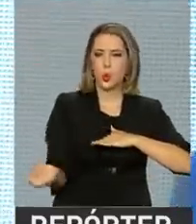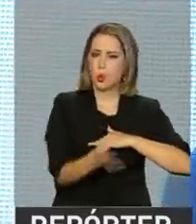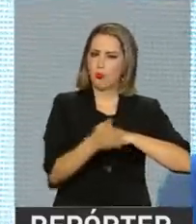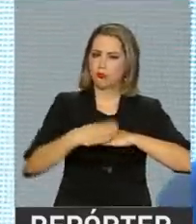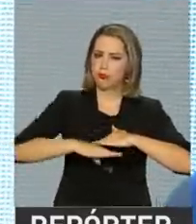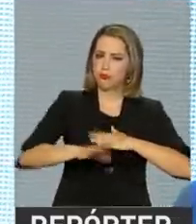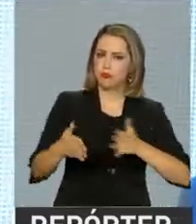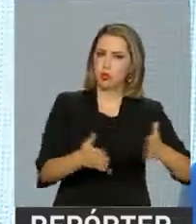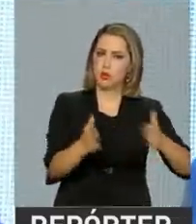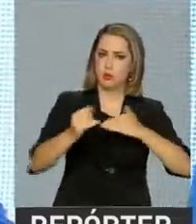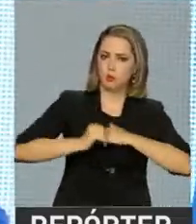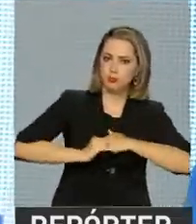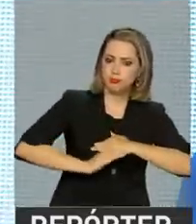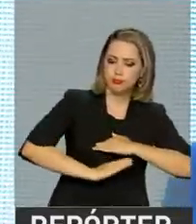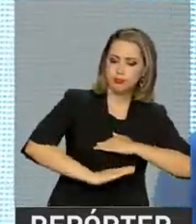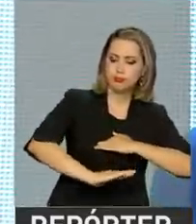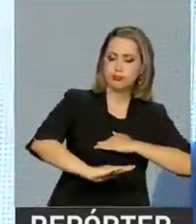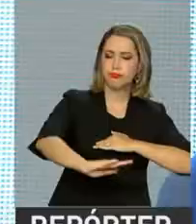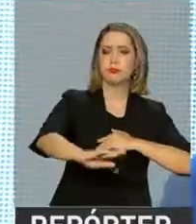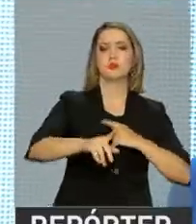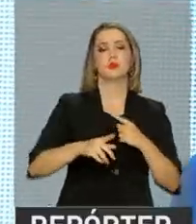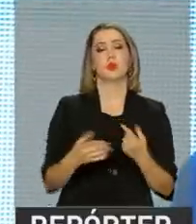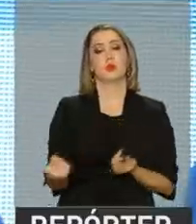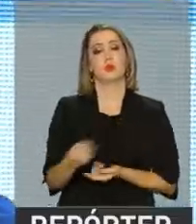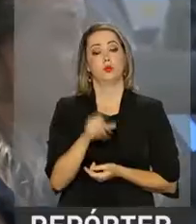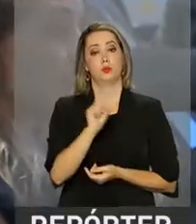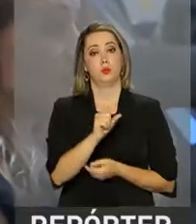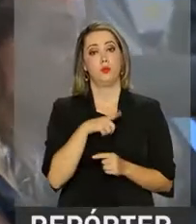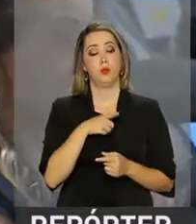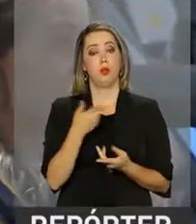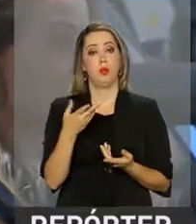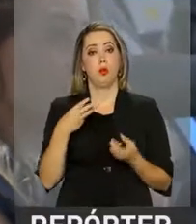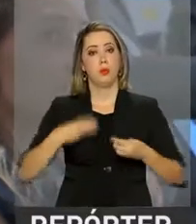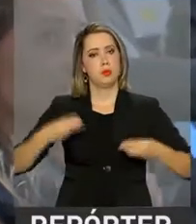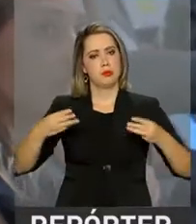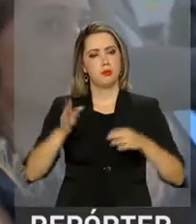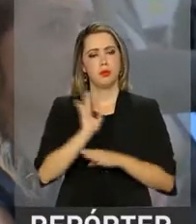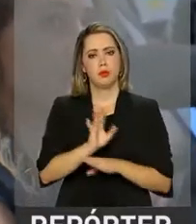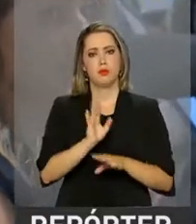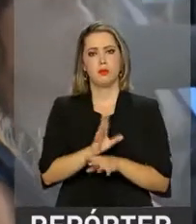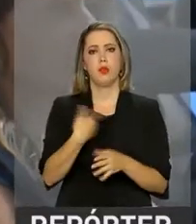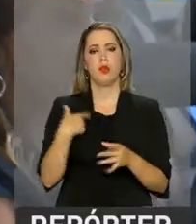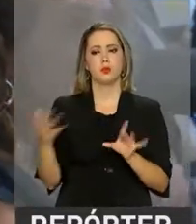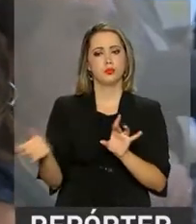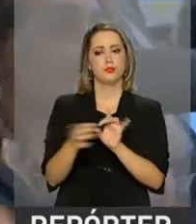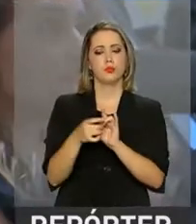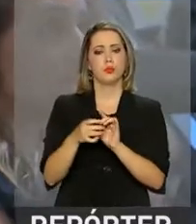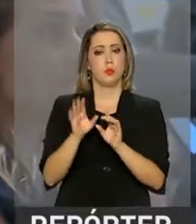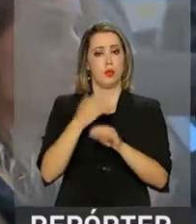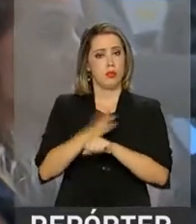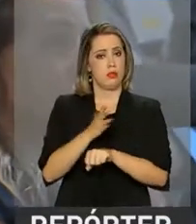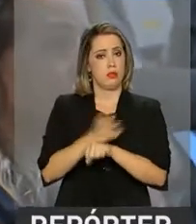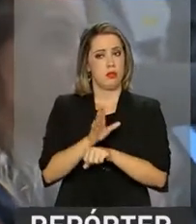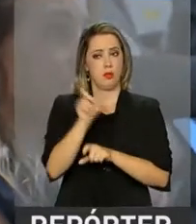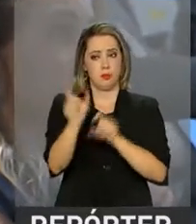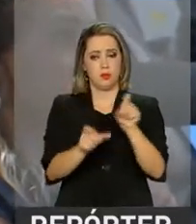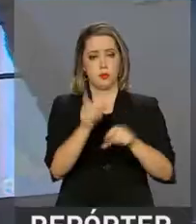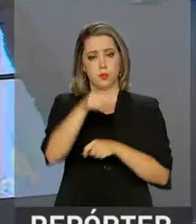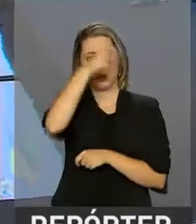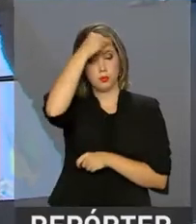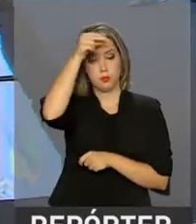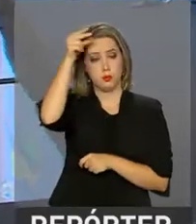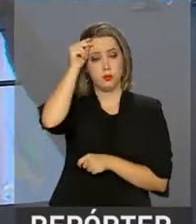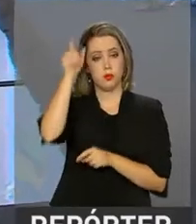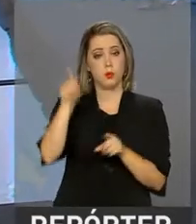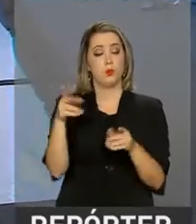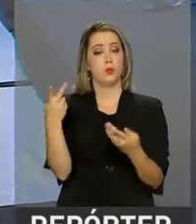vai apoiar os municípios no processo de elaboração das concessões e parcerias público-privadas, com capacitação dos funcionários das prefeituras